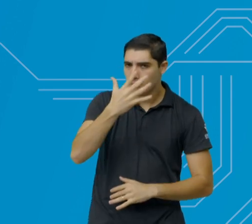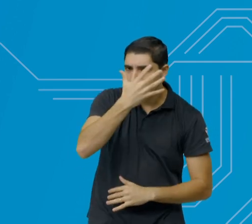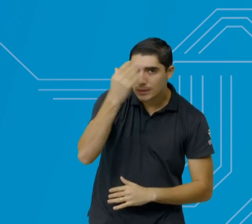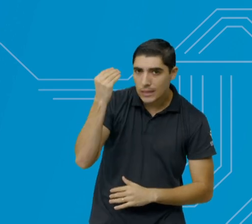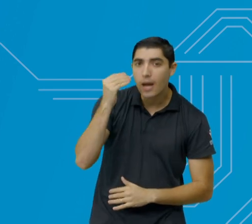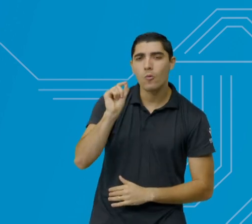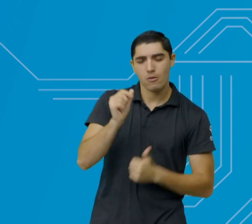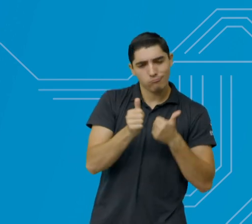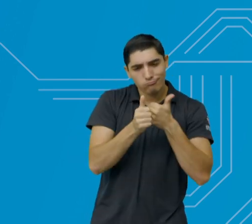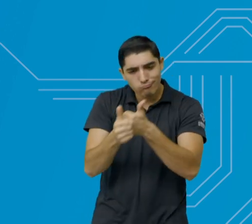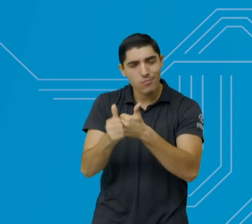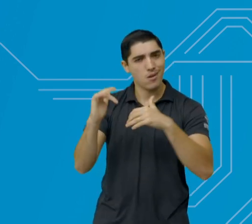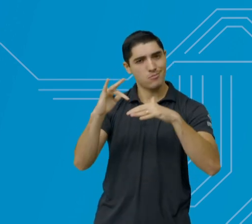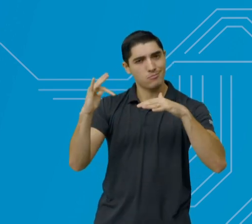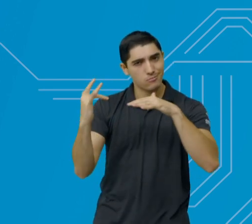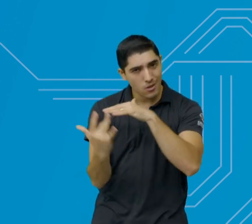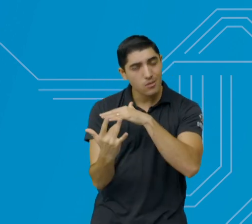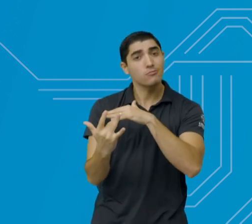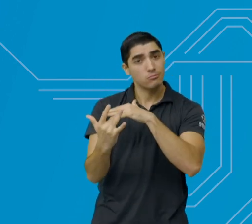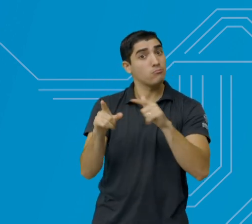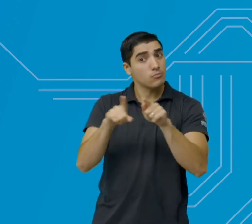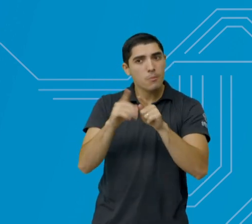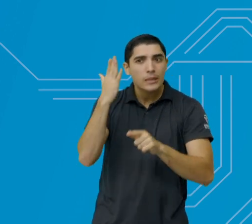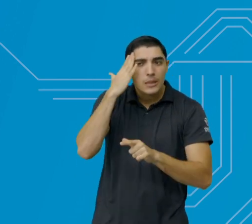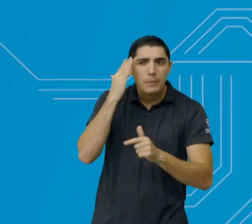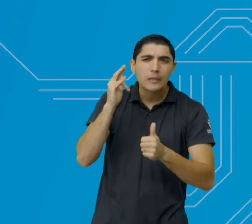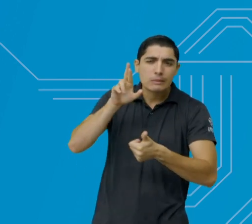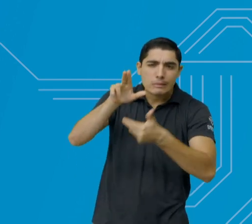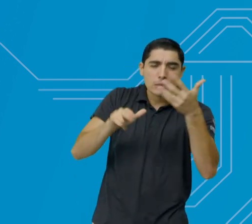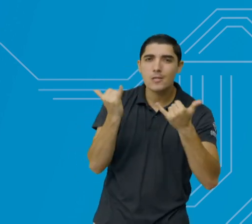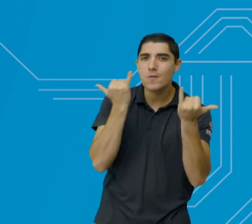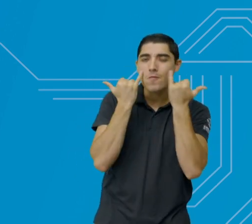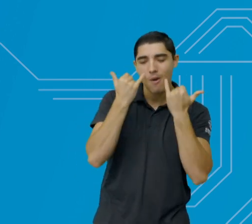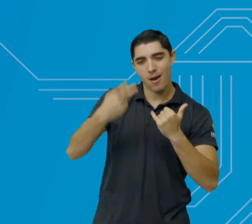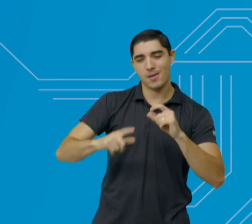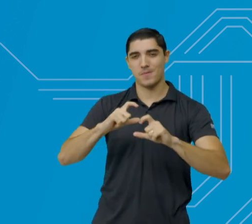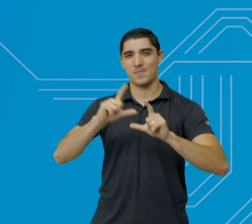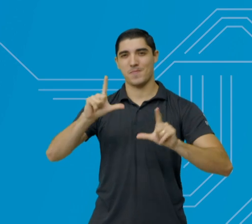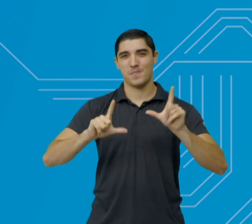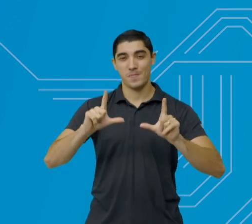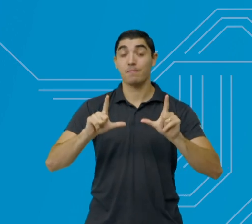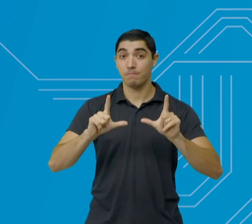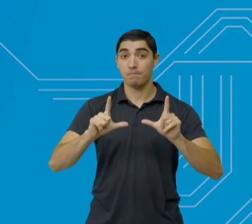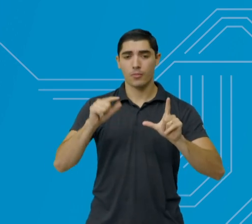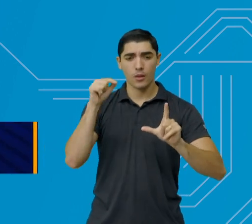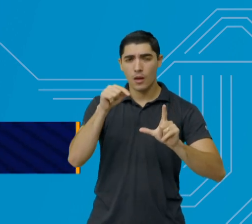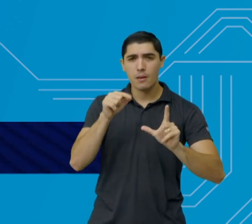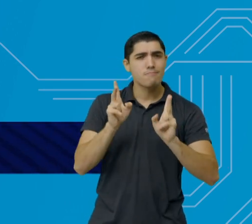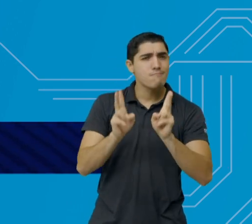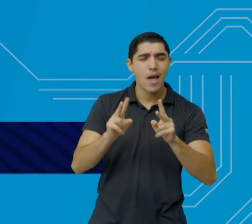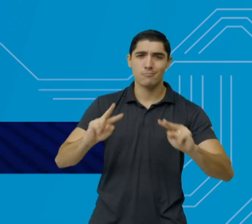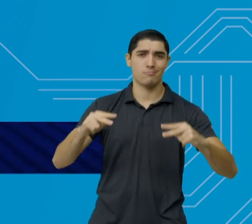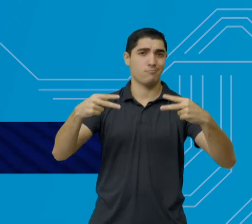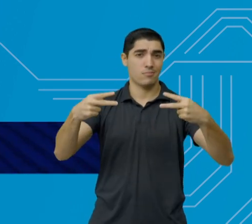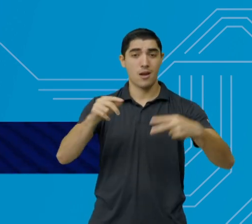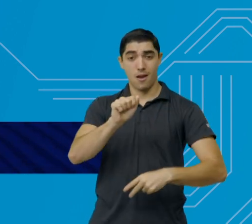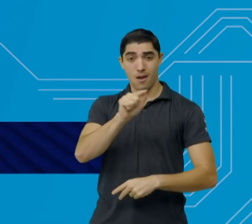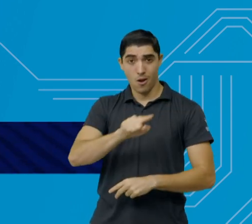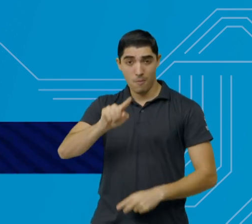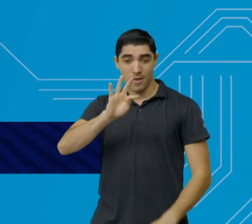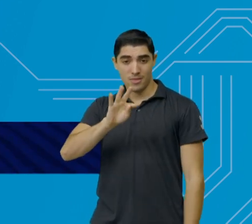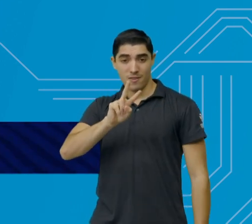companhia. Não esqueça de nos acompanhar nas redes sociais e ficar por dentro de todas as novidades da TV Câmara. Todas no